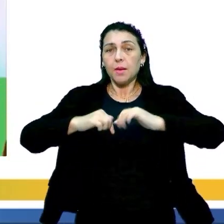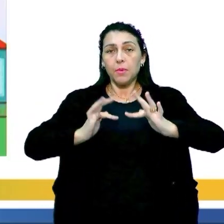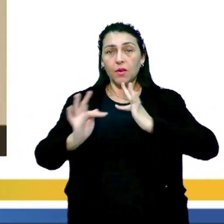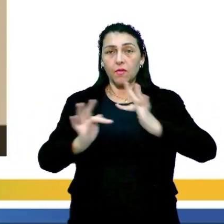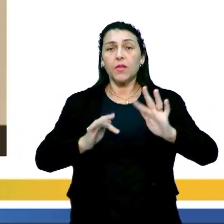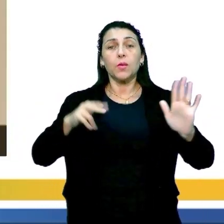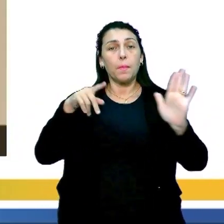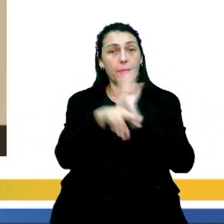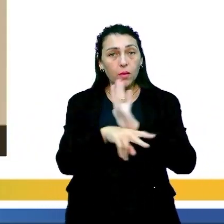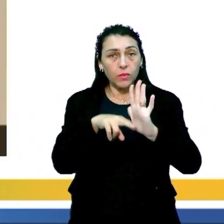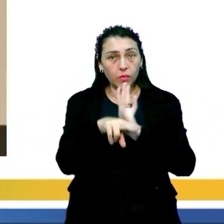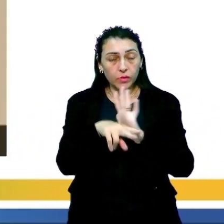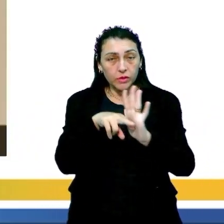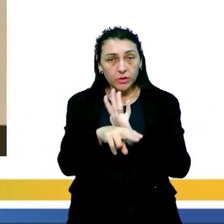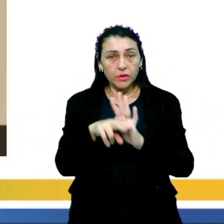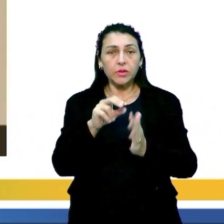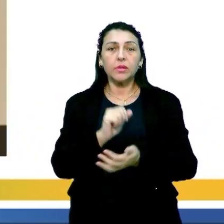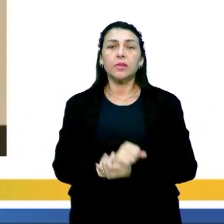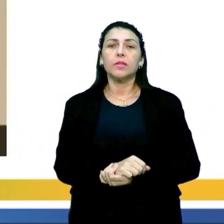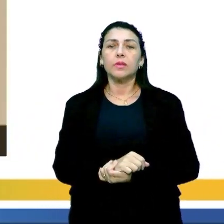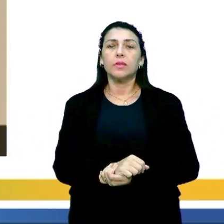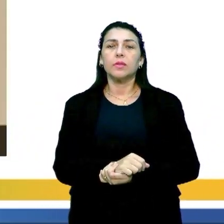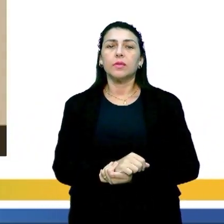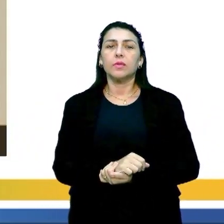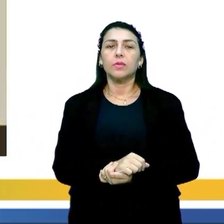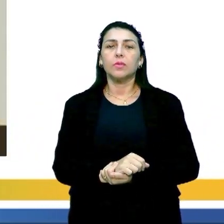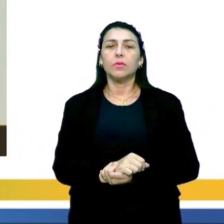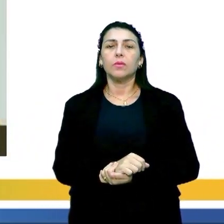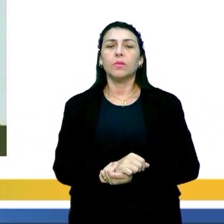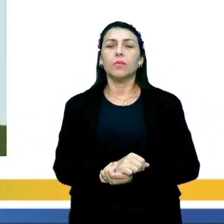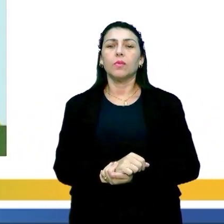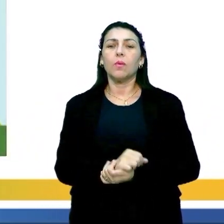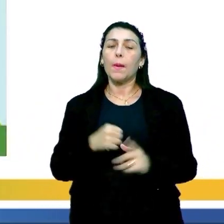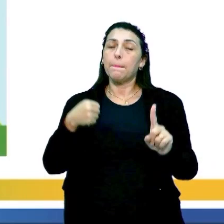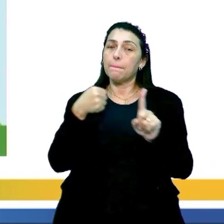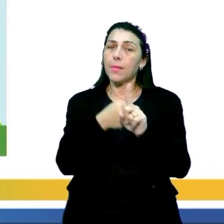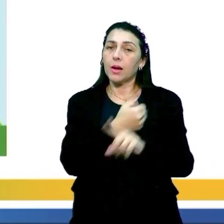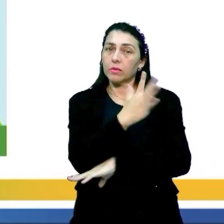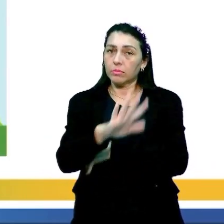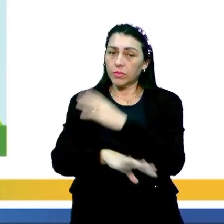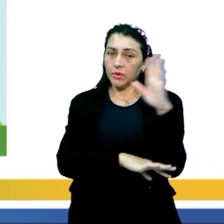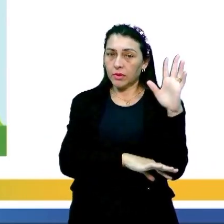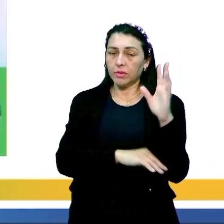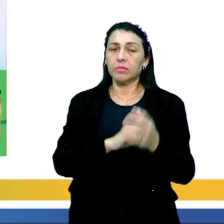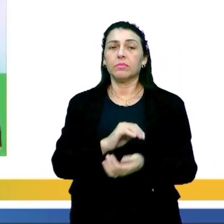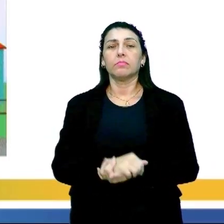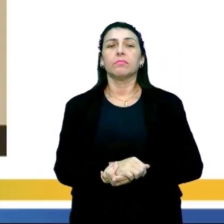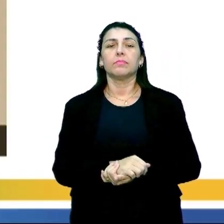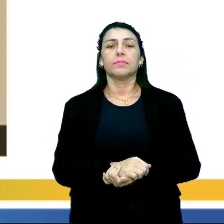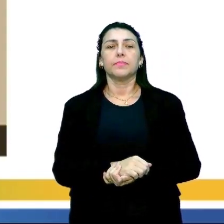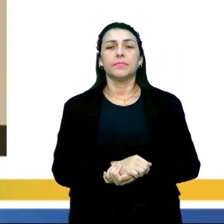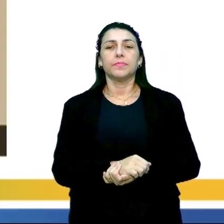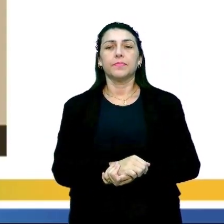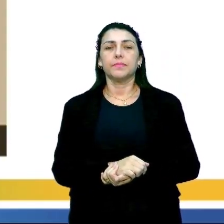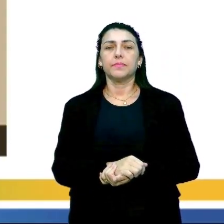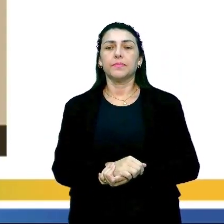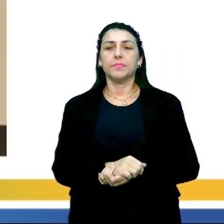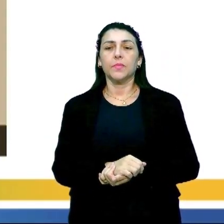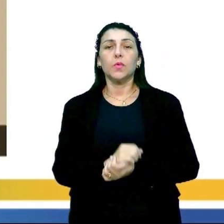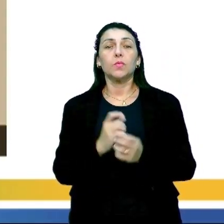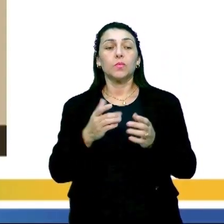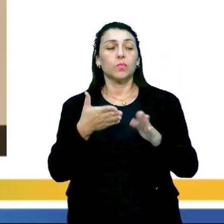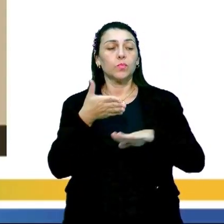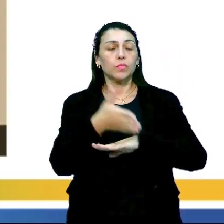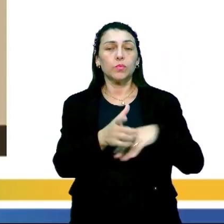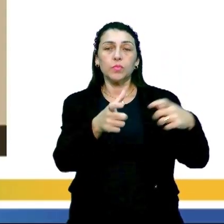física, biológica, ou provoca um impacto ambiental. Aí nós chegamos no